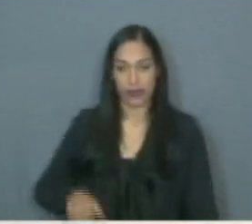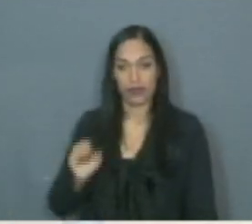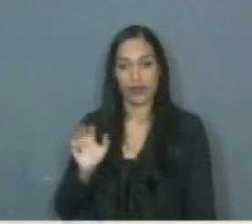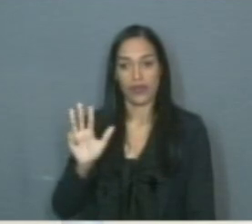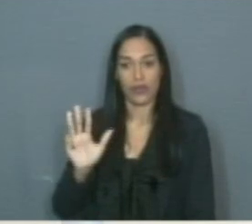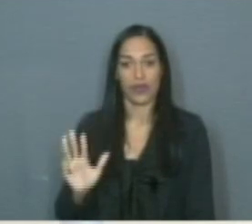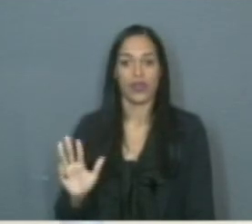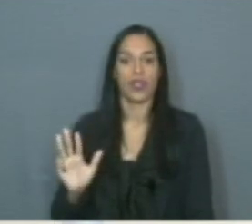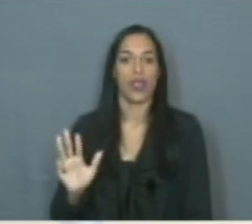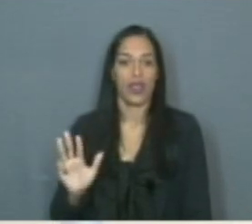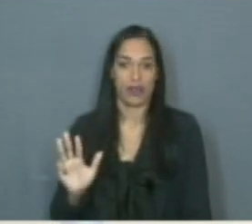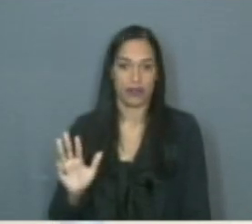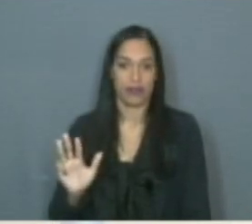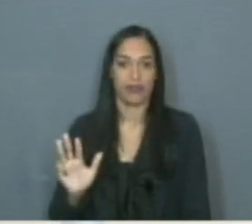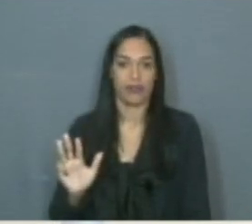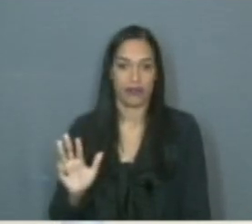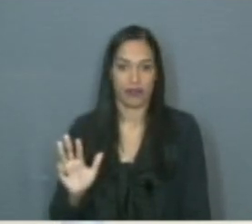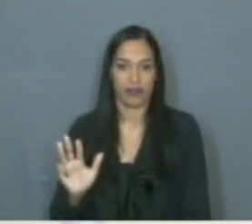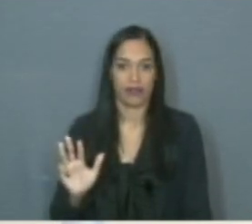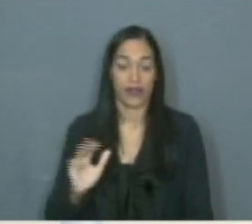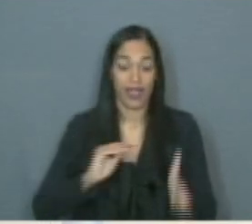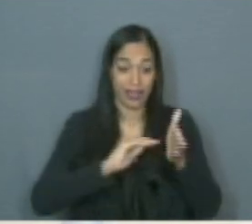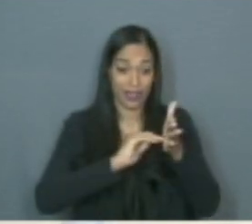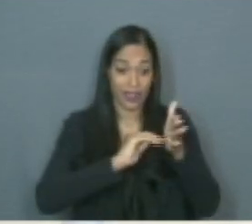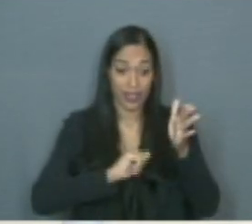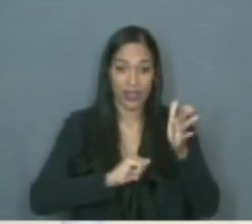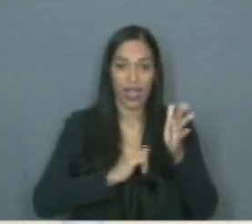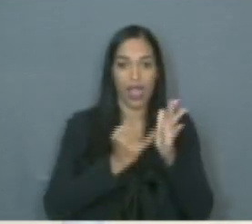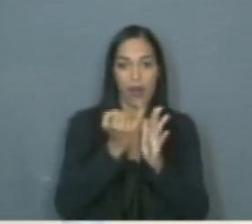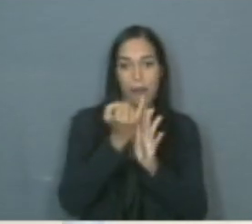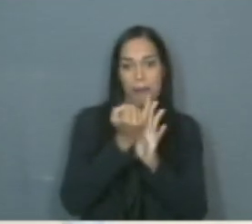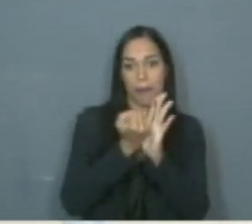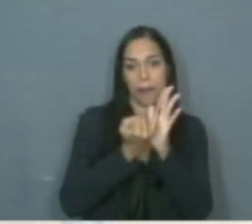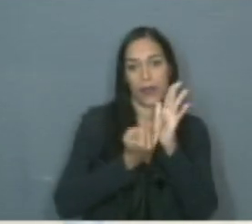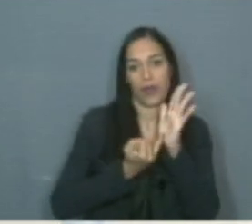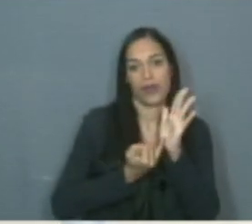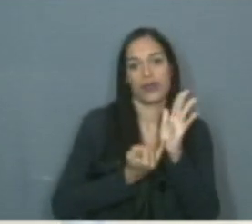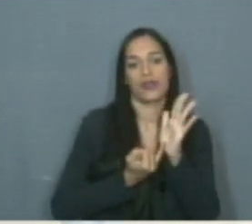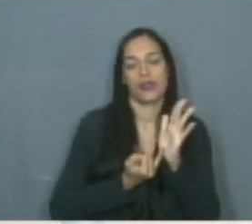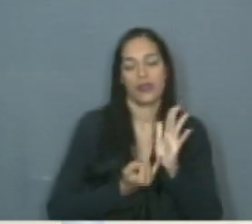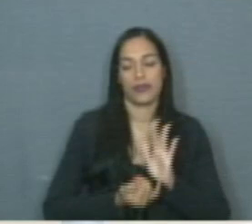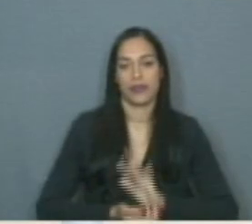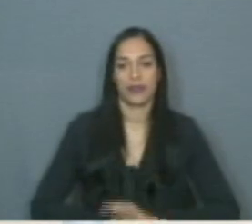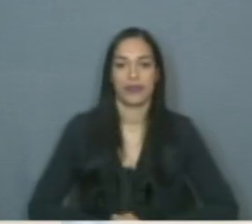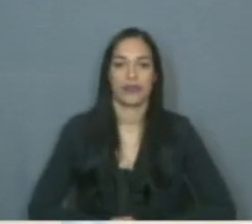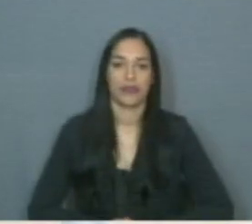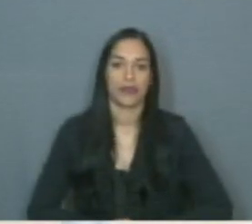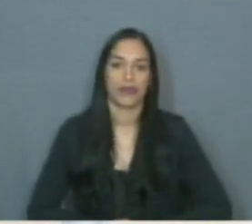é remover a taxação, é retirar a taxação.